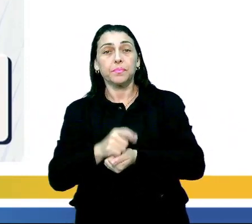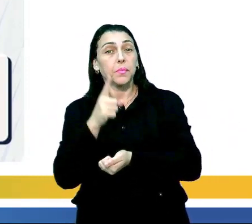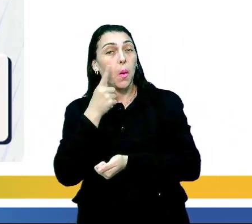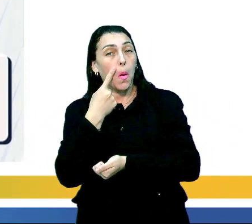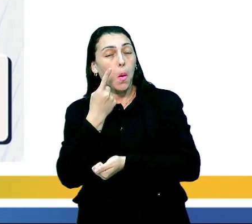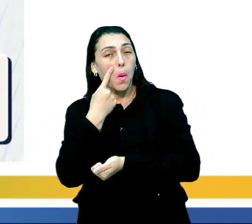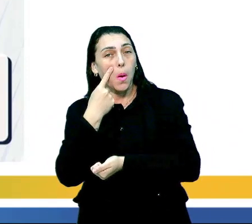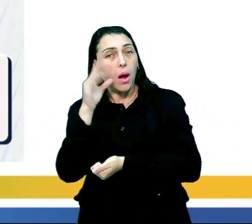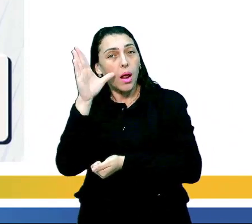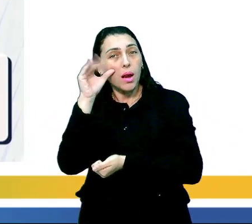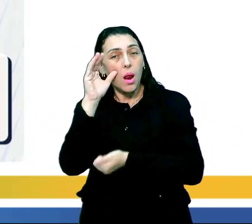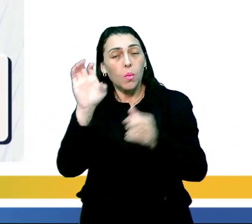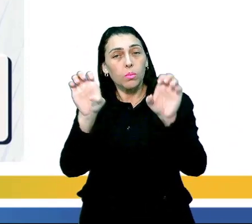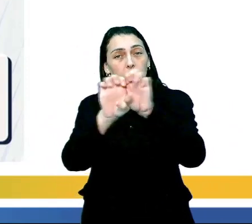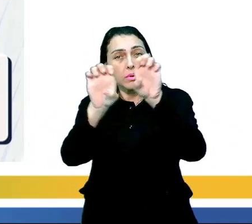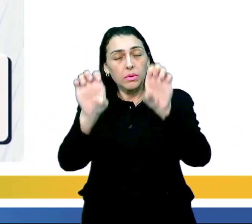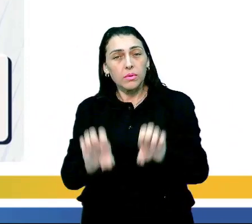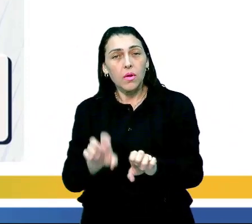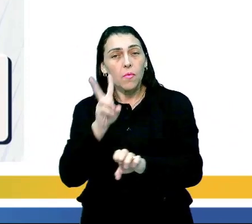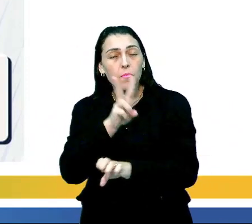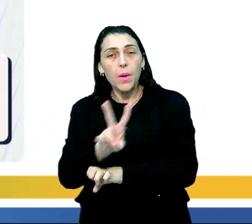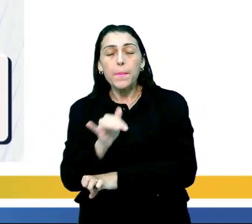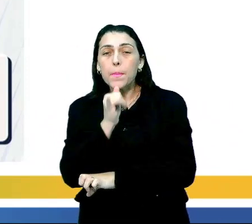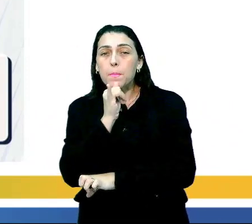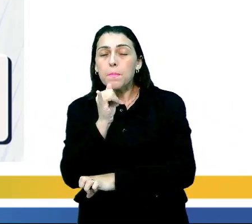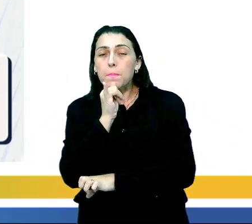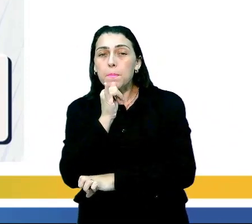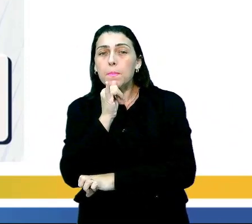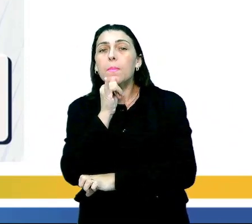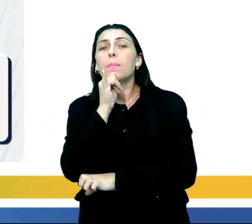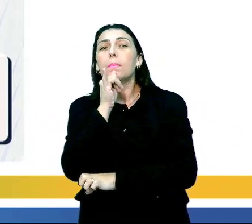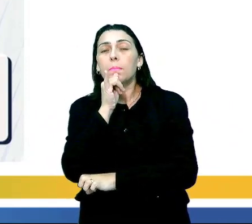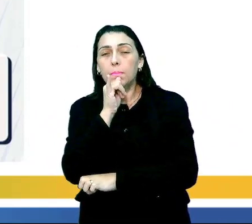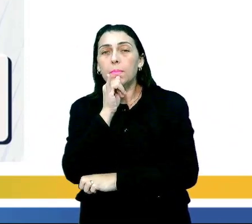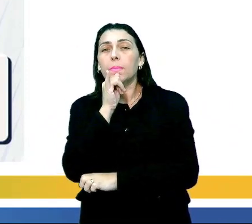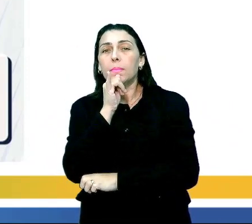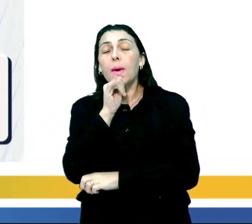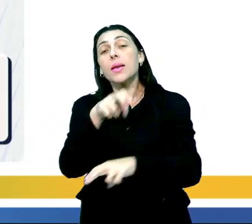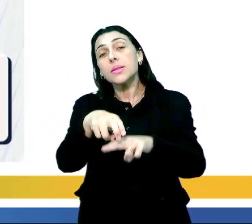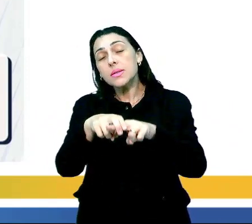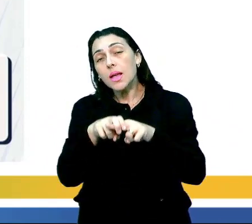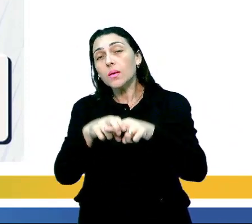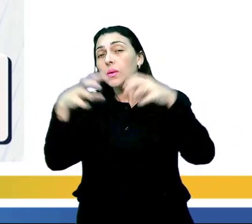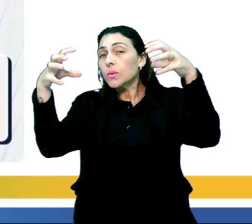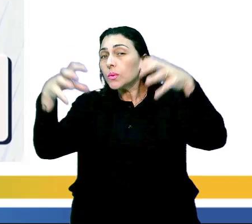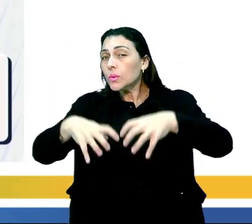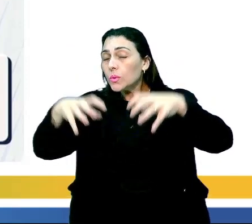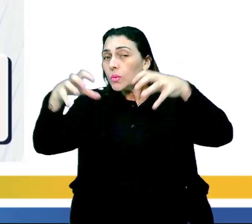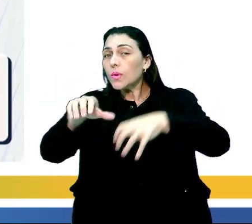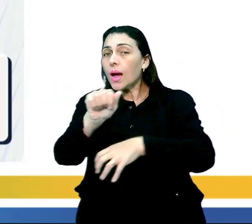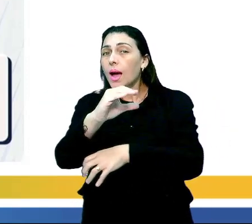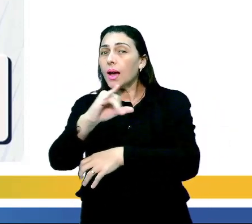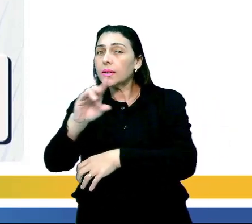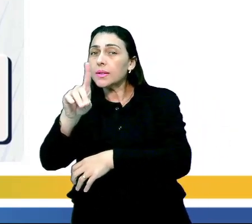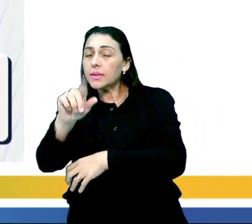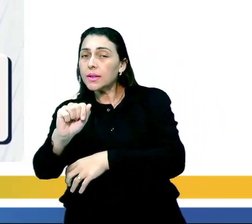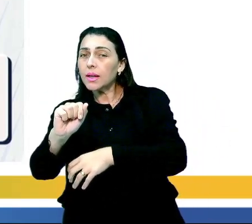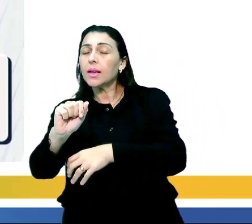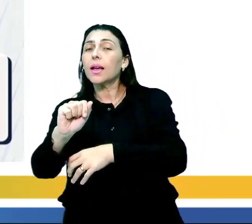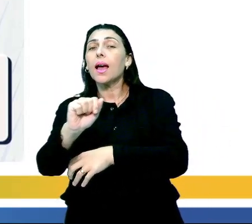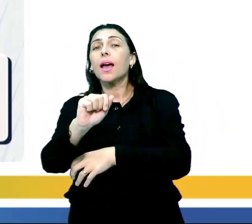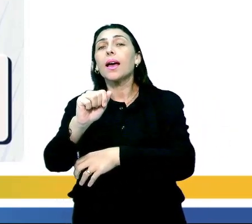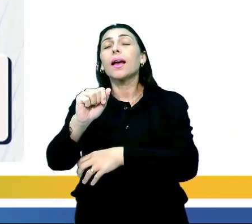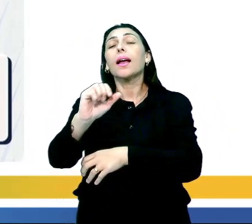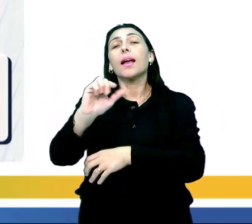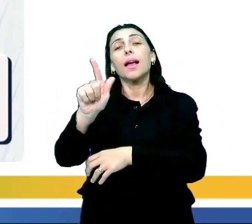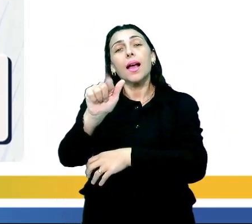que interessante o esqueminha aí. A gente vai ver, por exemplo, as causas da chuva ácida. As causas são justamente a liberação de